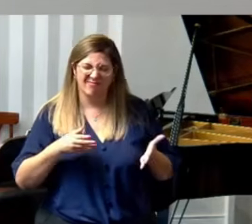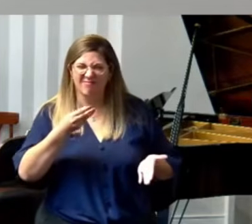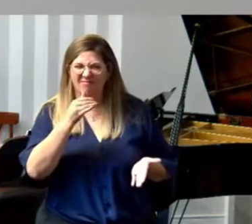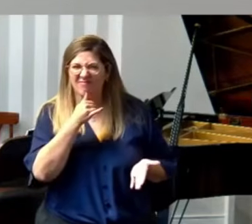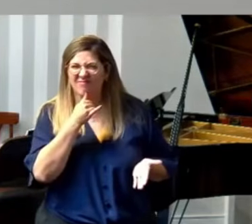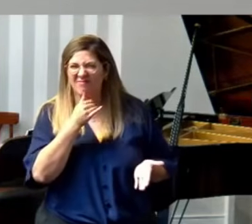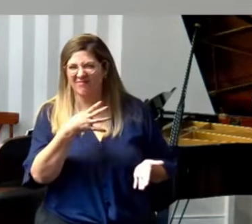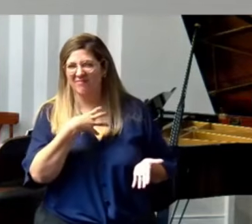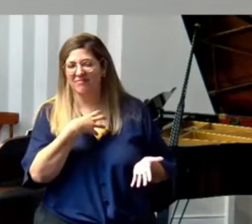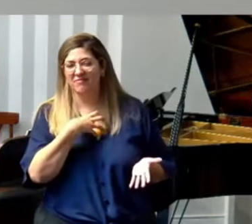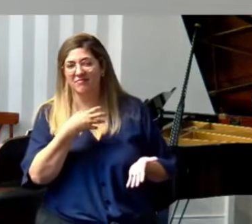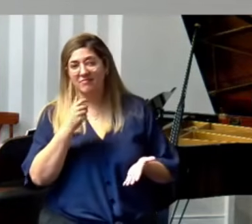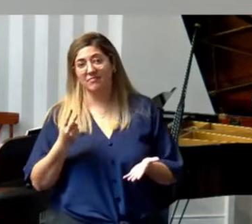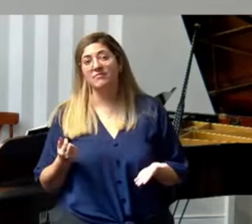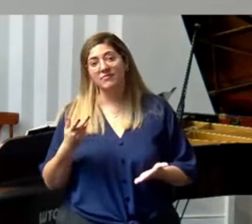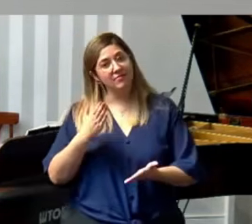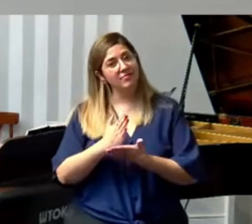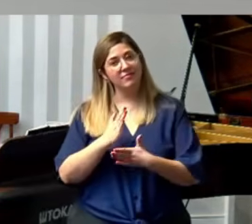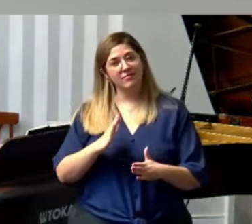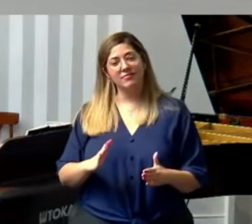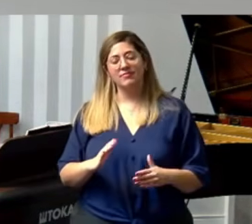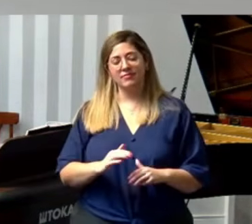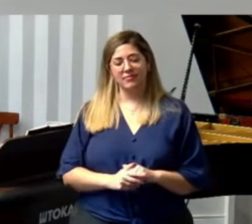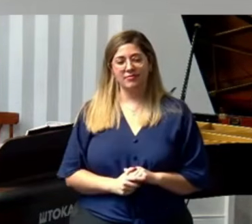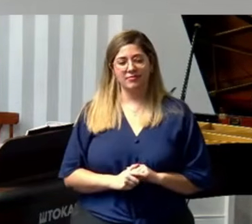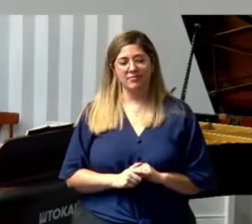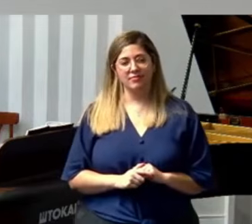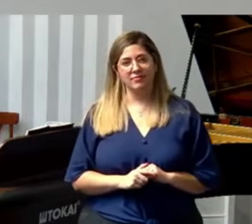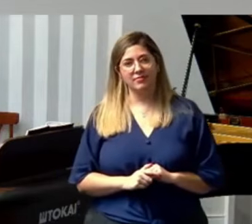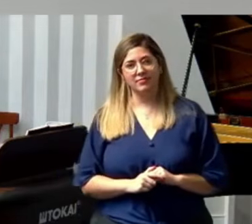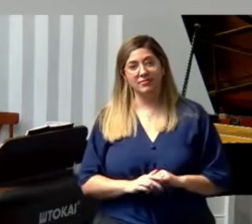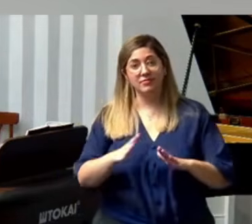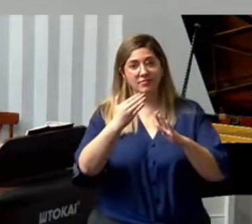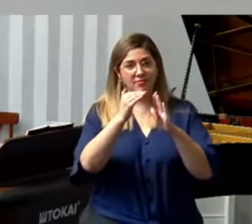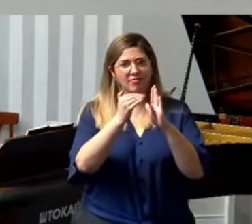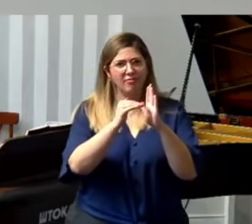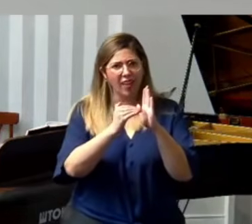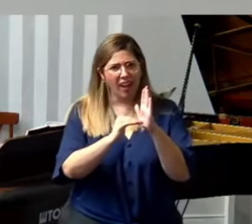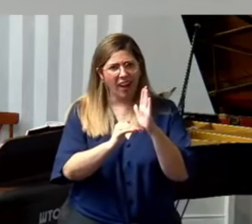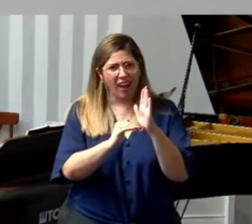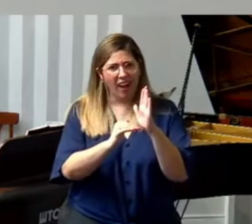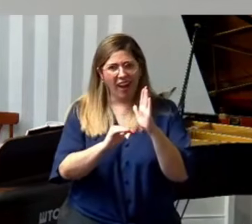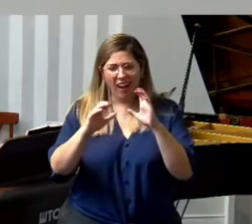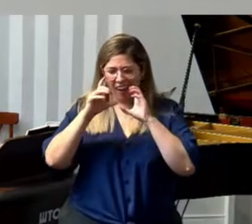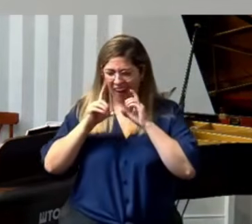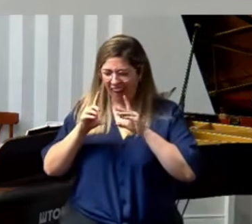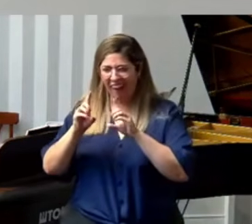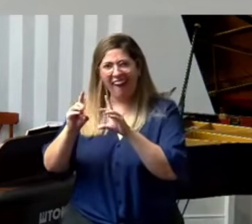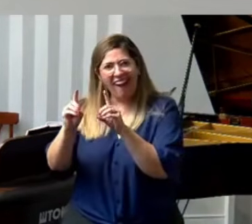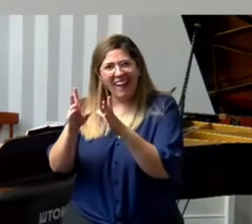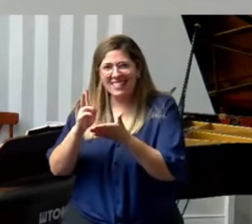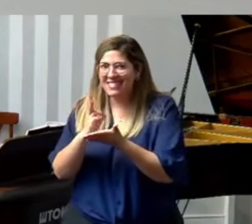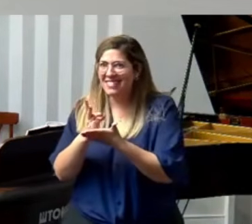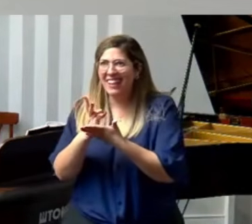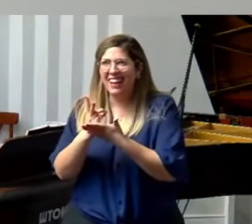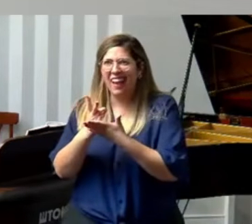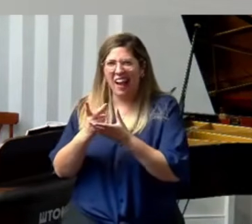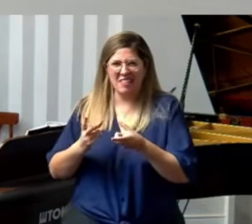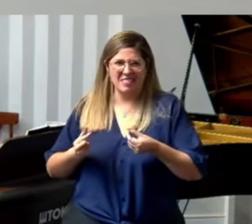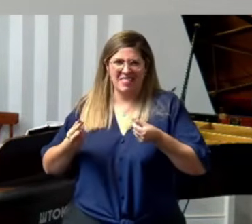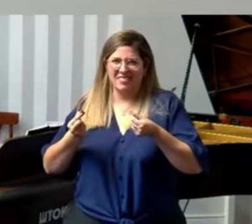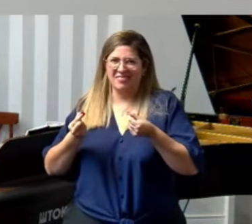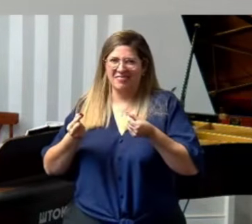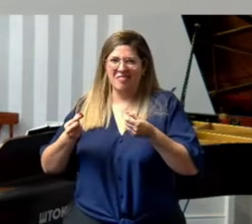continuar. Acabaram os recursos. O projeto de fazer discípulos tem recursos que são